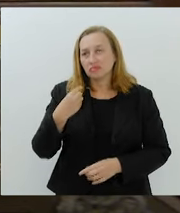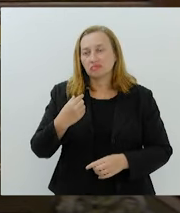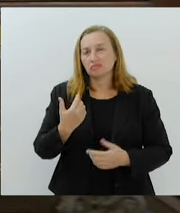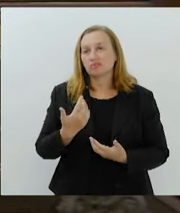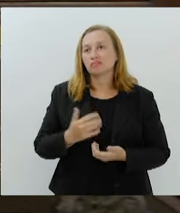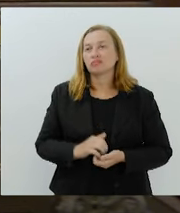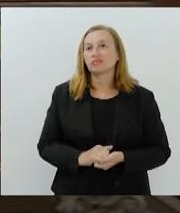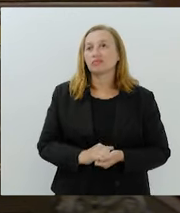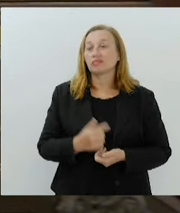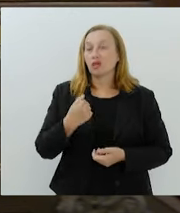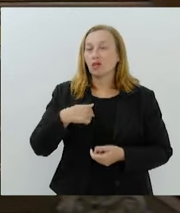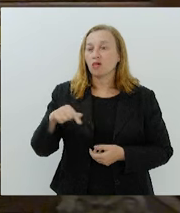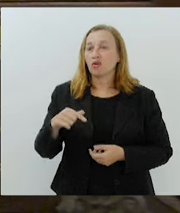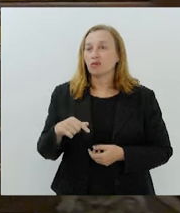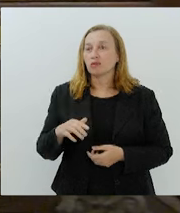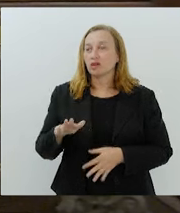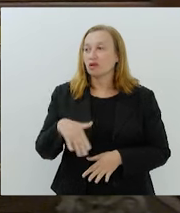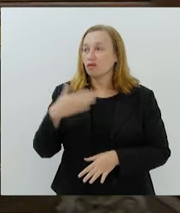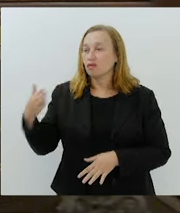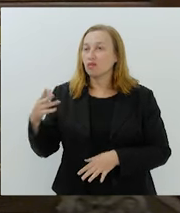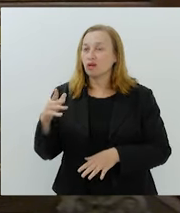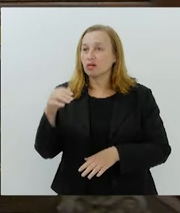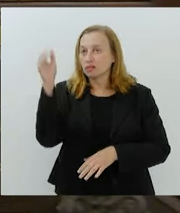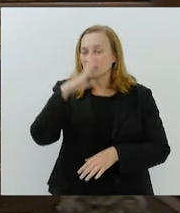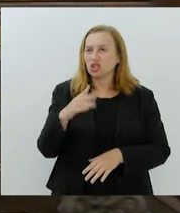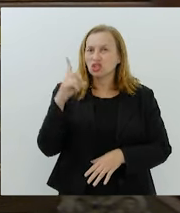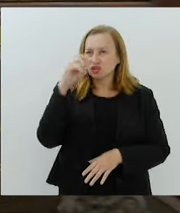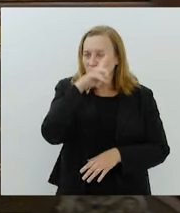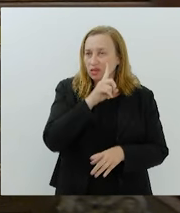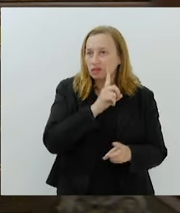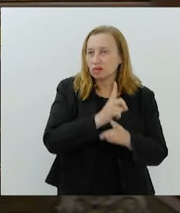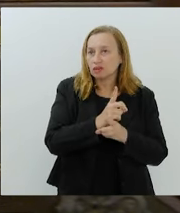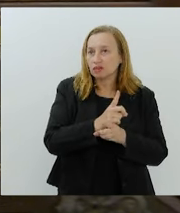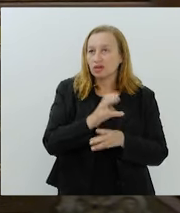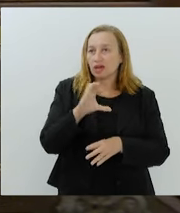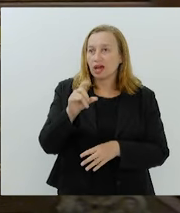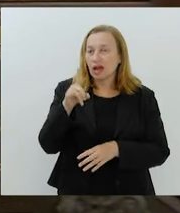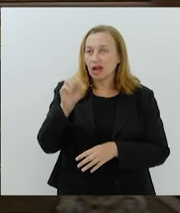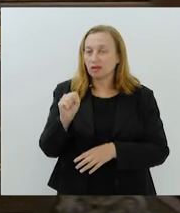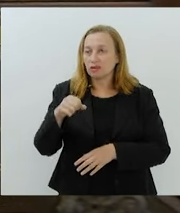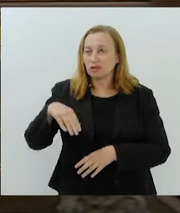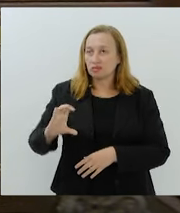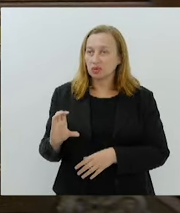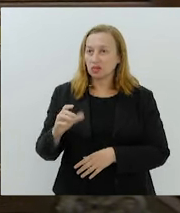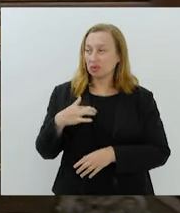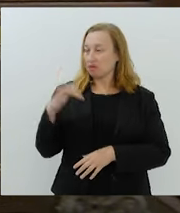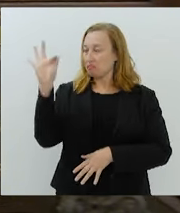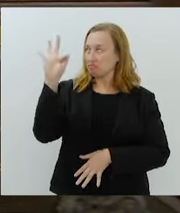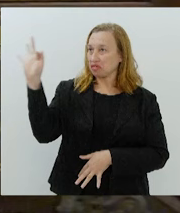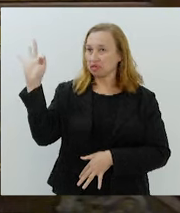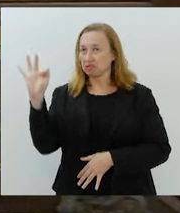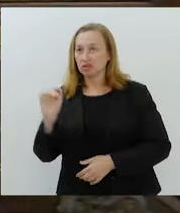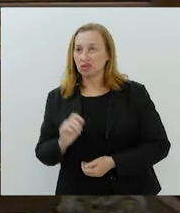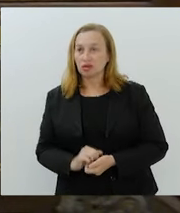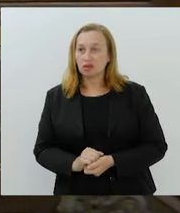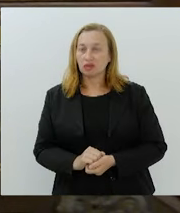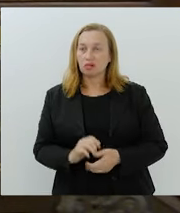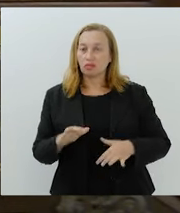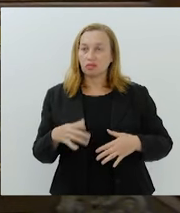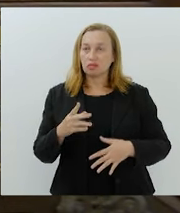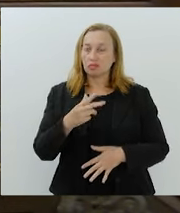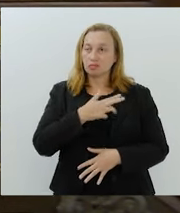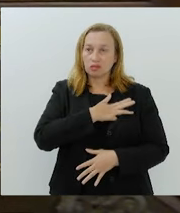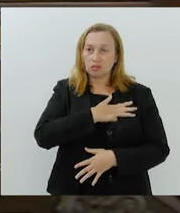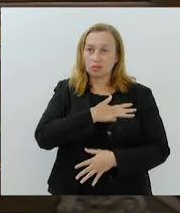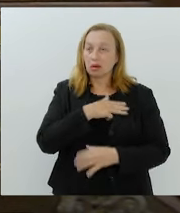estava fora do Brasil e estava difícil achar Carlos Mink, ele estava na França, quando o presidente Lula